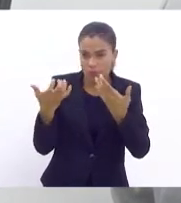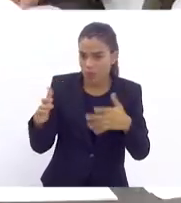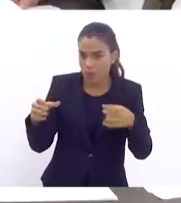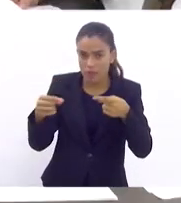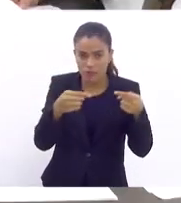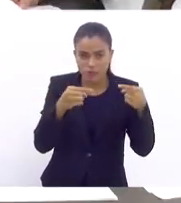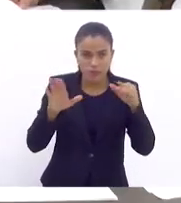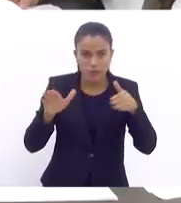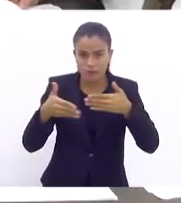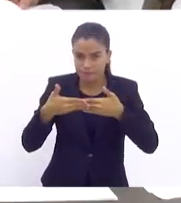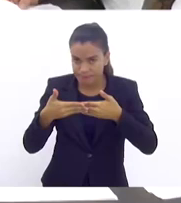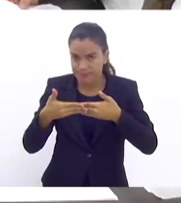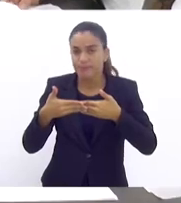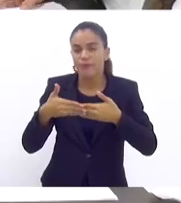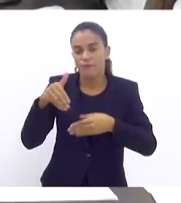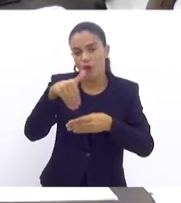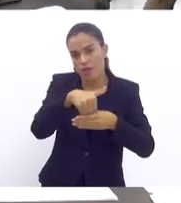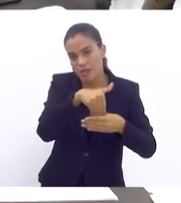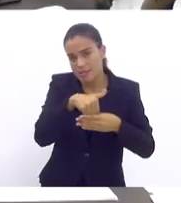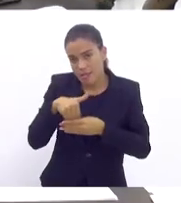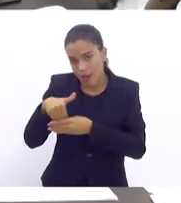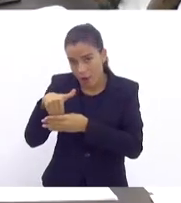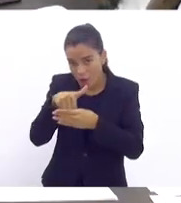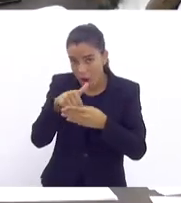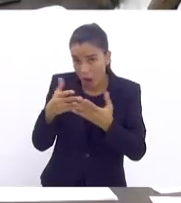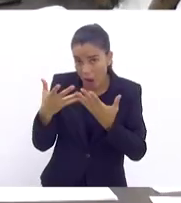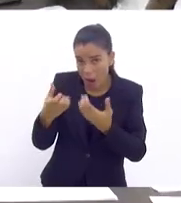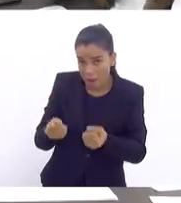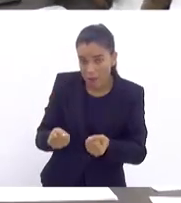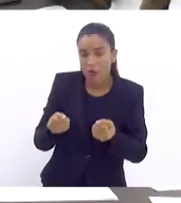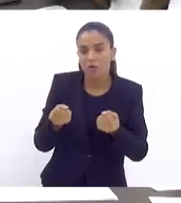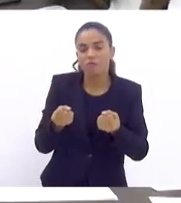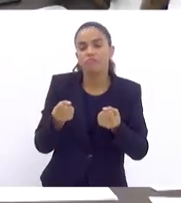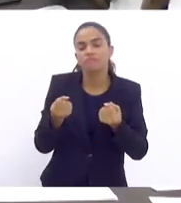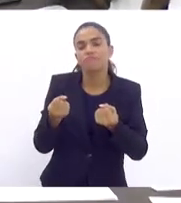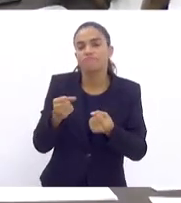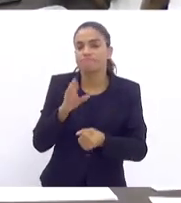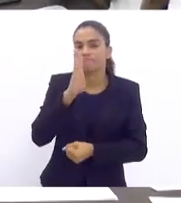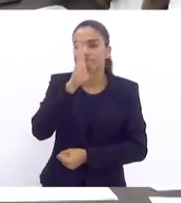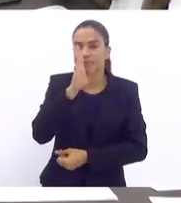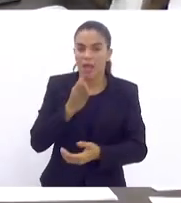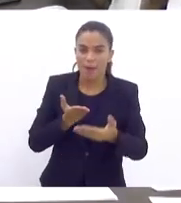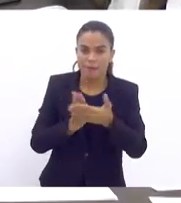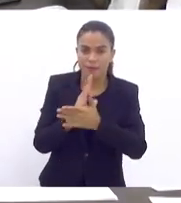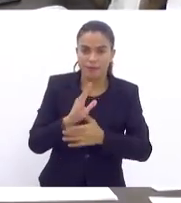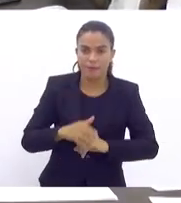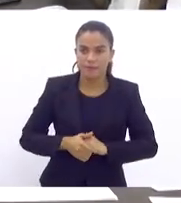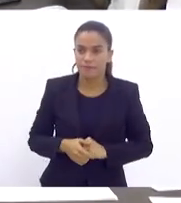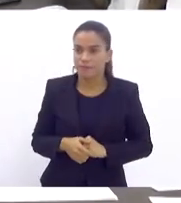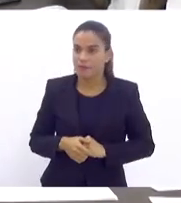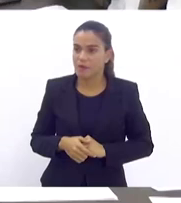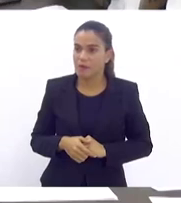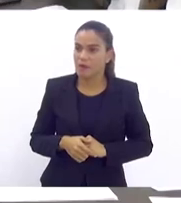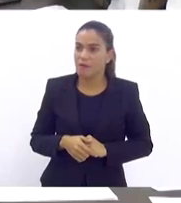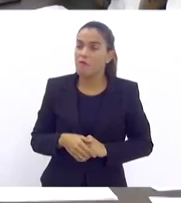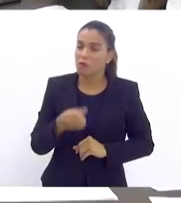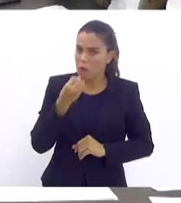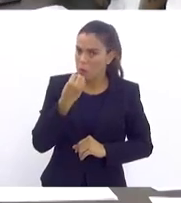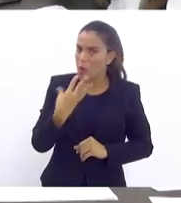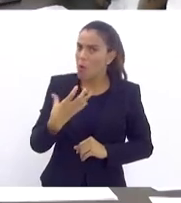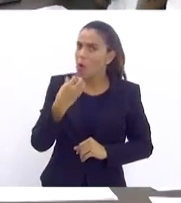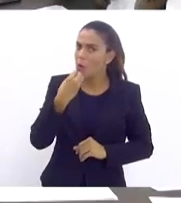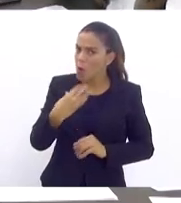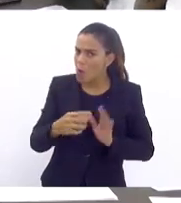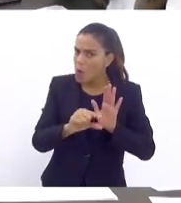havendo Quem Queira discutir em votação senhores que aprovam permaneçam Como estão aprovados ficaram boas as emendas eu tô vendo